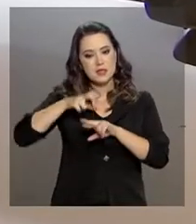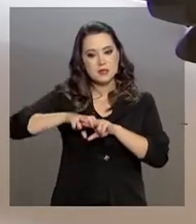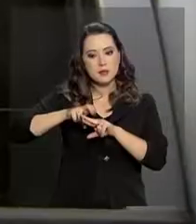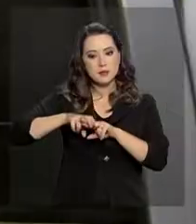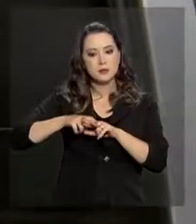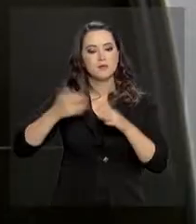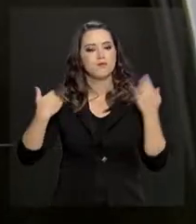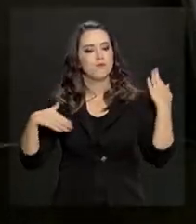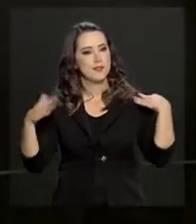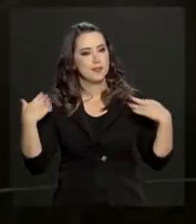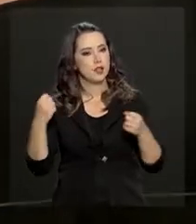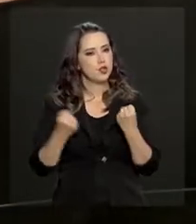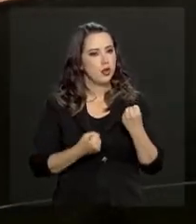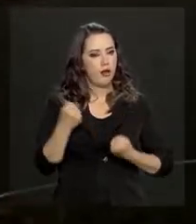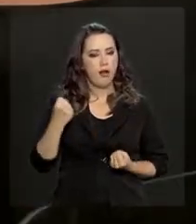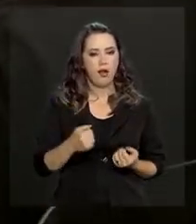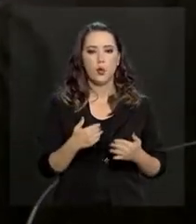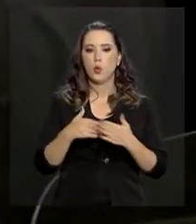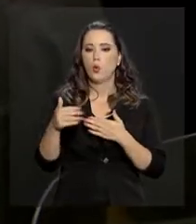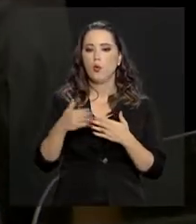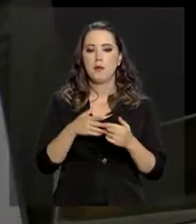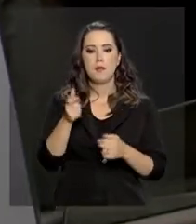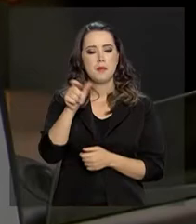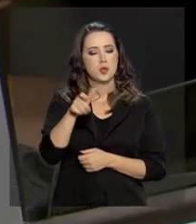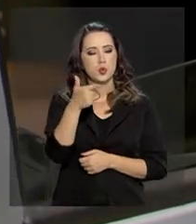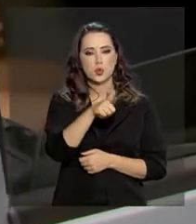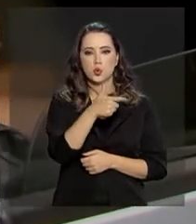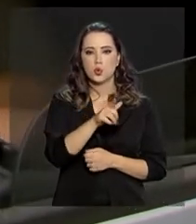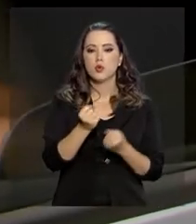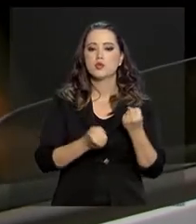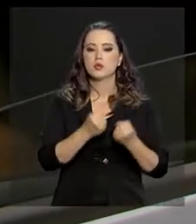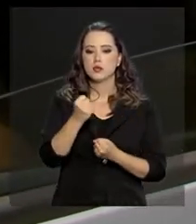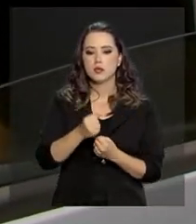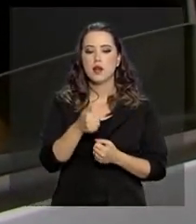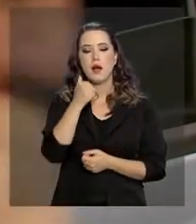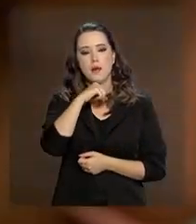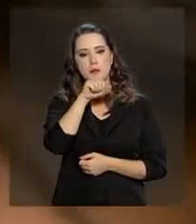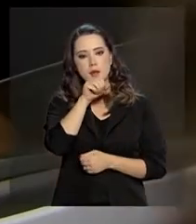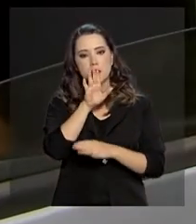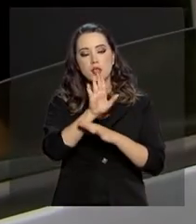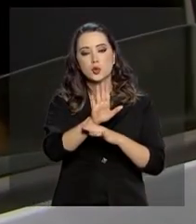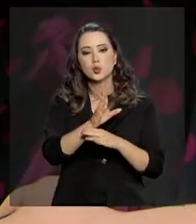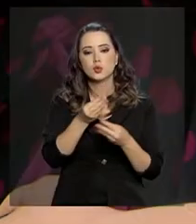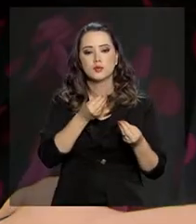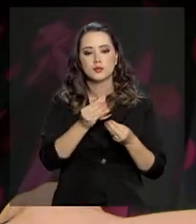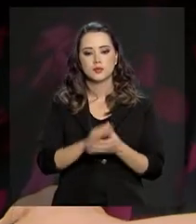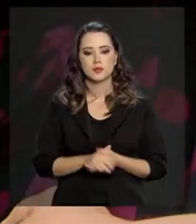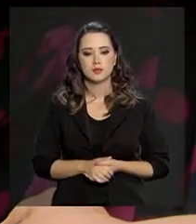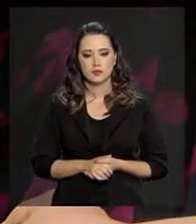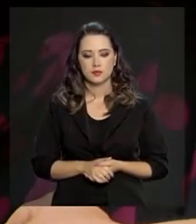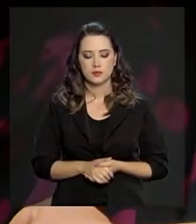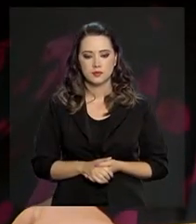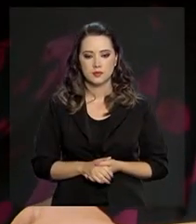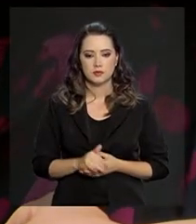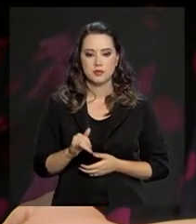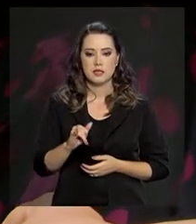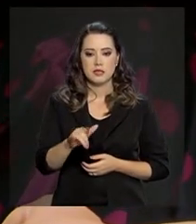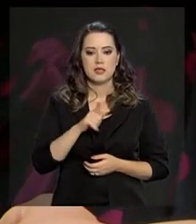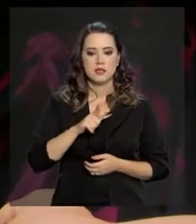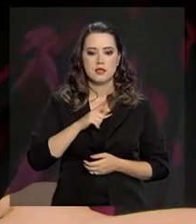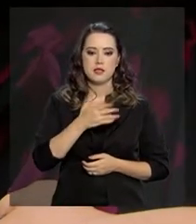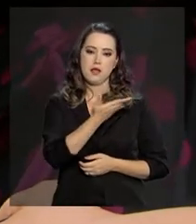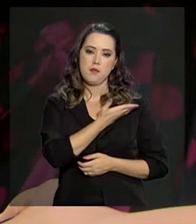passear e não importa se tem mais gente no carro a mãe dá um jeito é alice enquanto quem